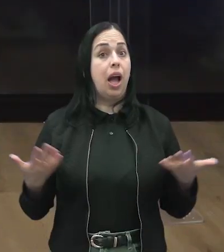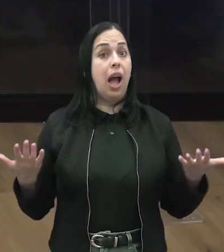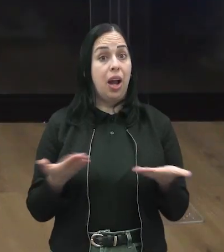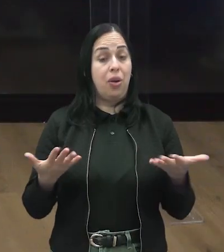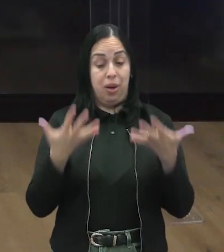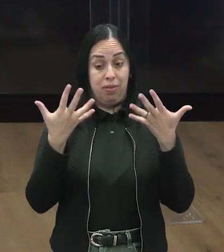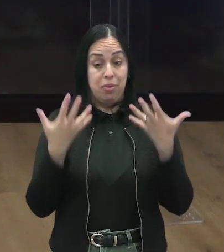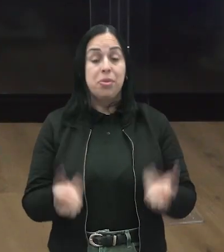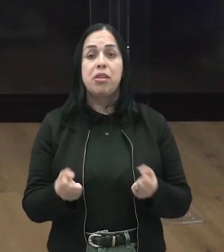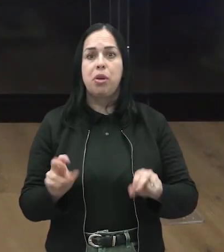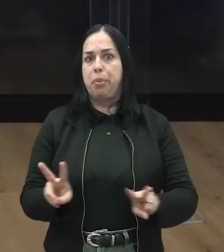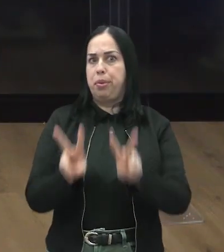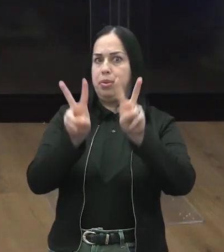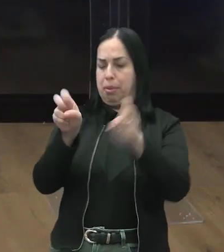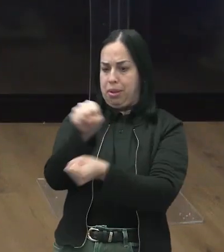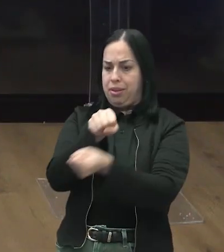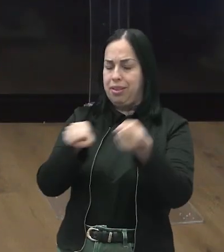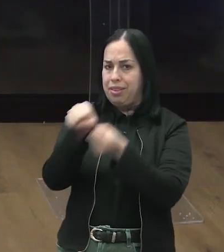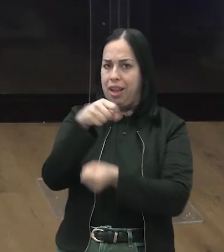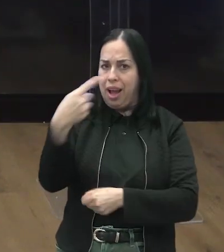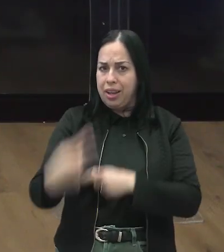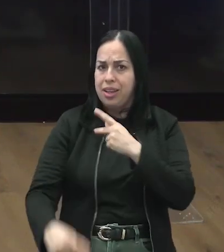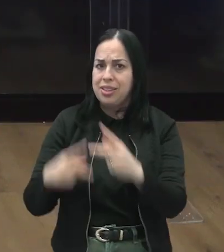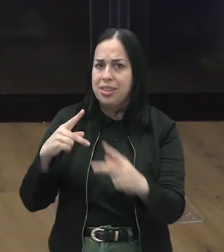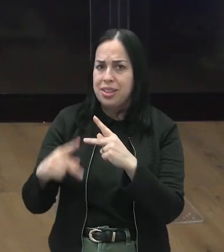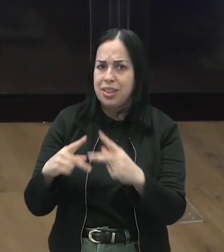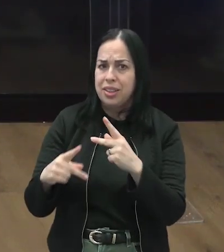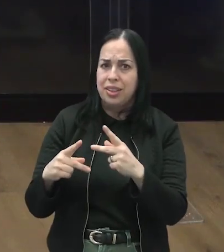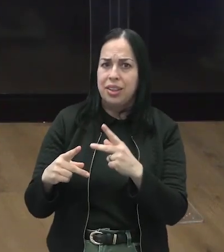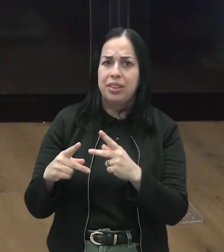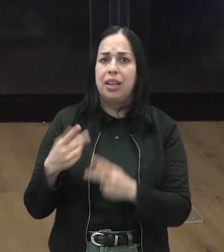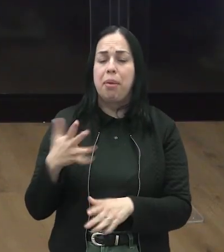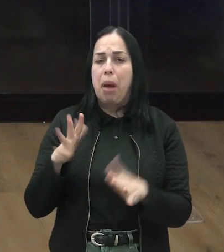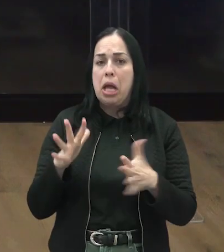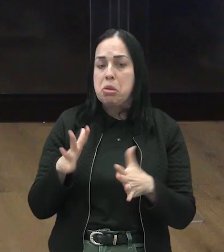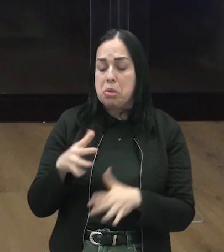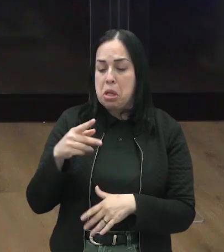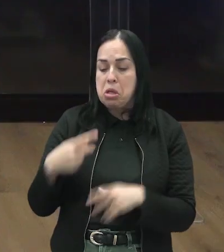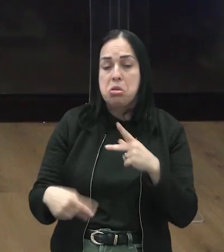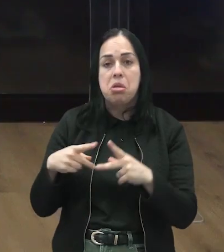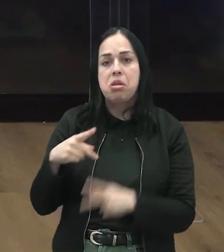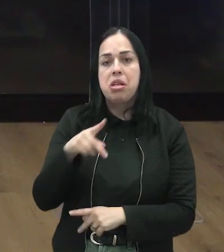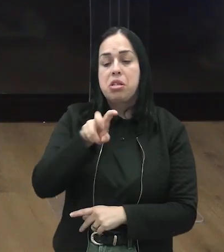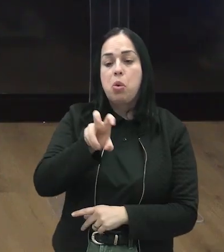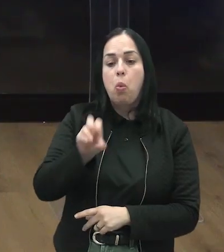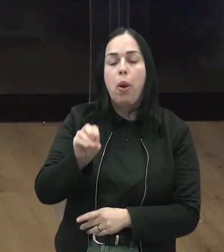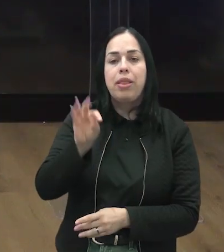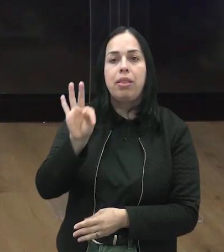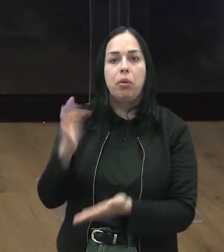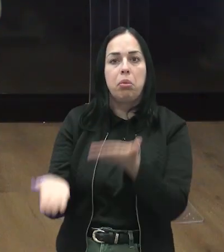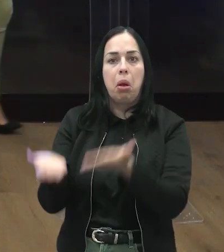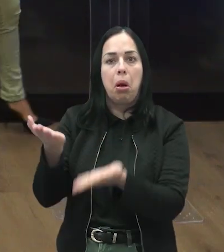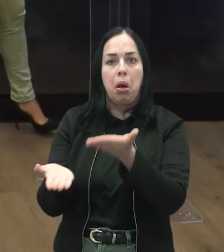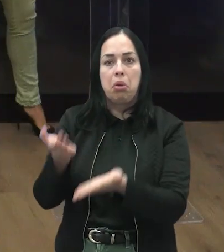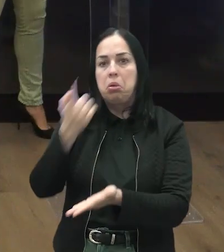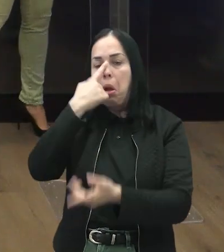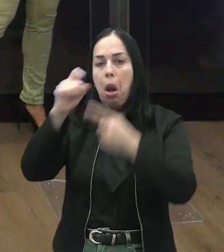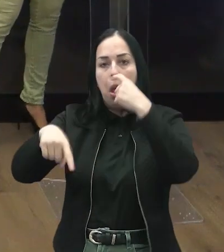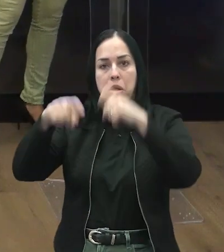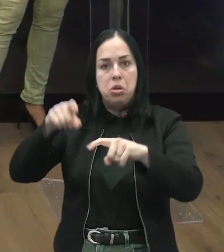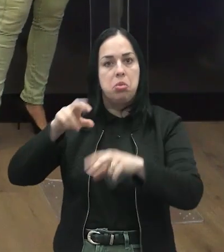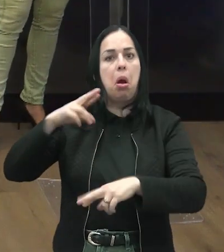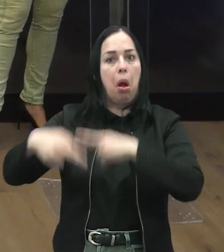Vamos falar de práticas sustentáveis? São José dos Campos gera por dia 50 toneladas de